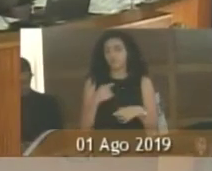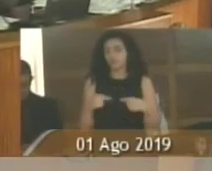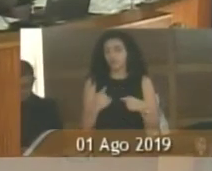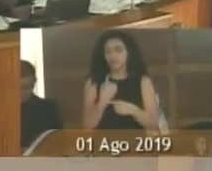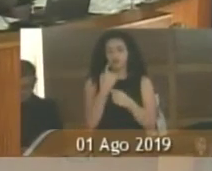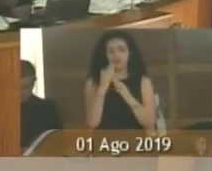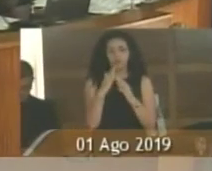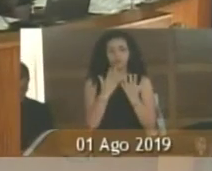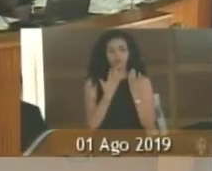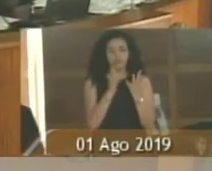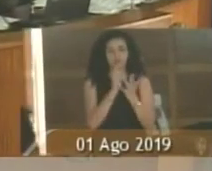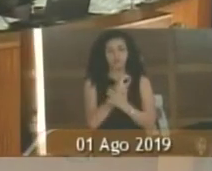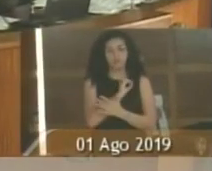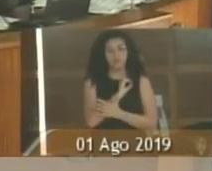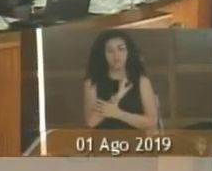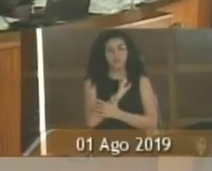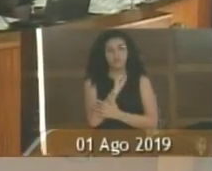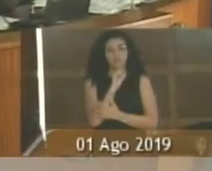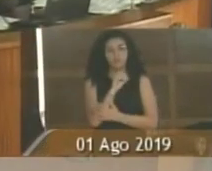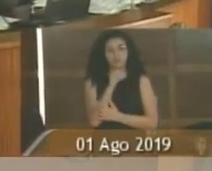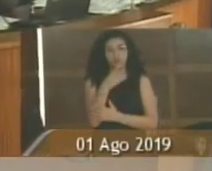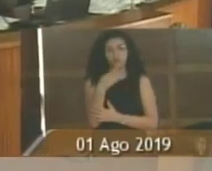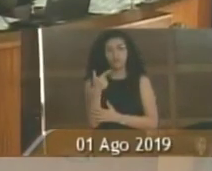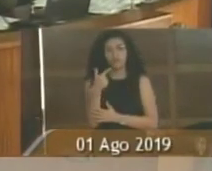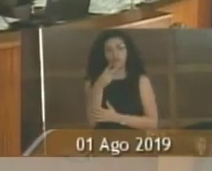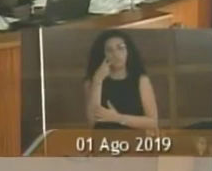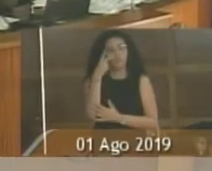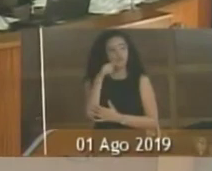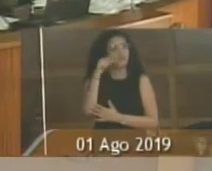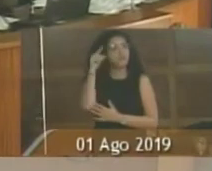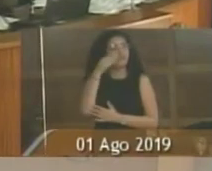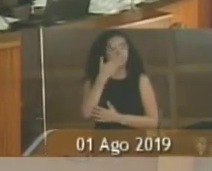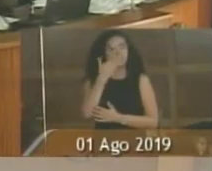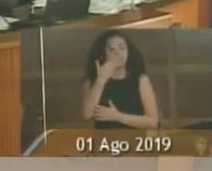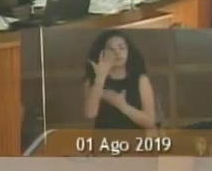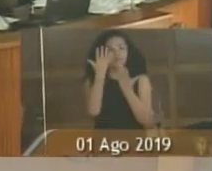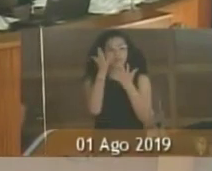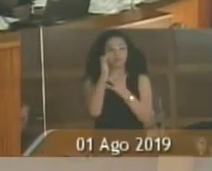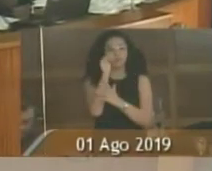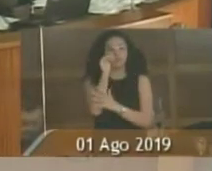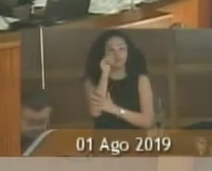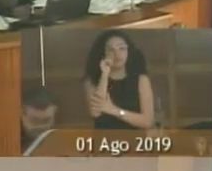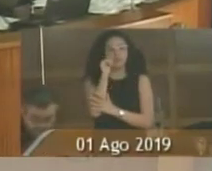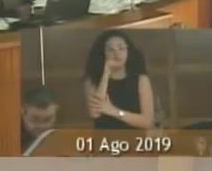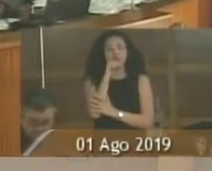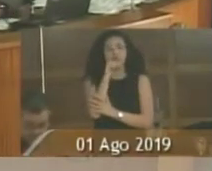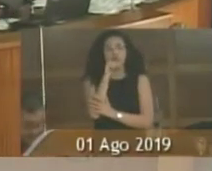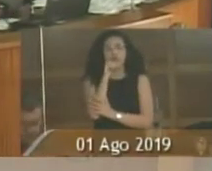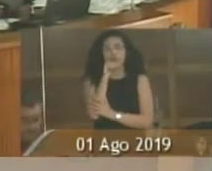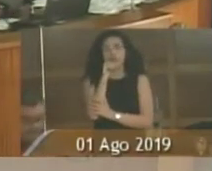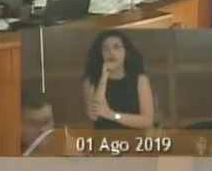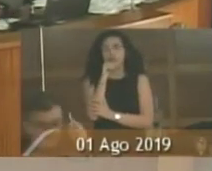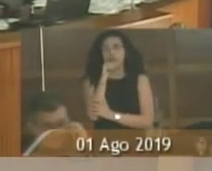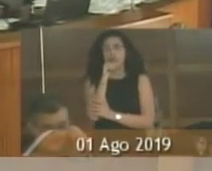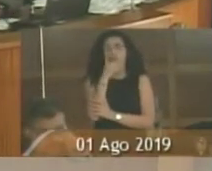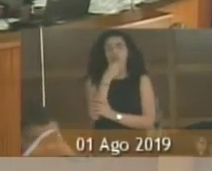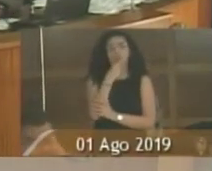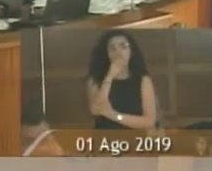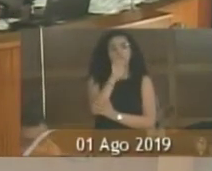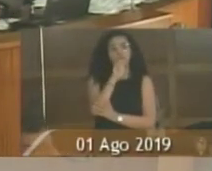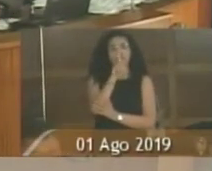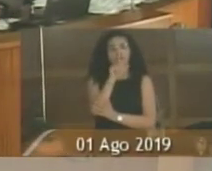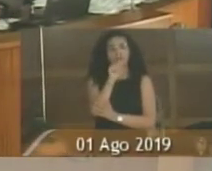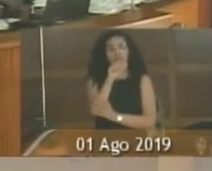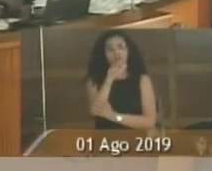discussão única, moção número 042, de autoria do vereador Léo Marmoraria, solicitando a mesa que seja votada a moção de aplauso aos senhores Edalmo Reis